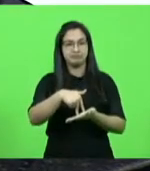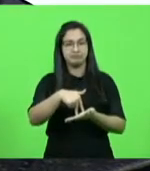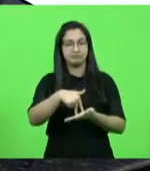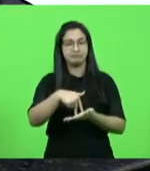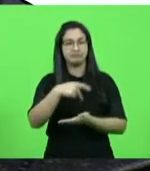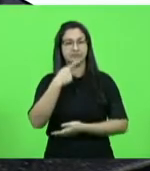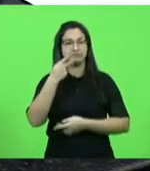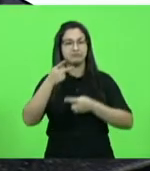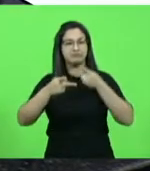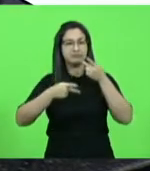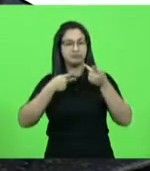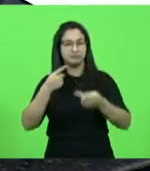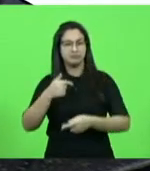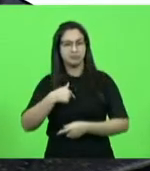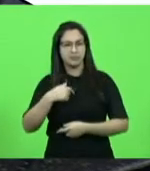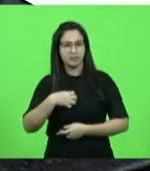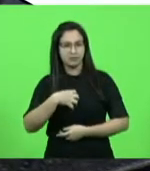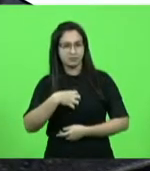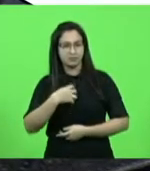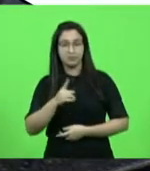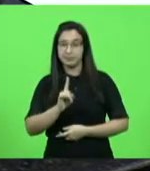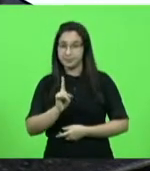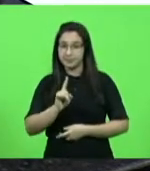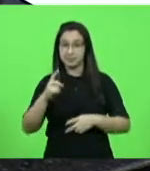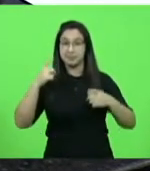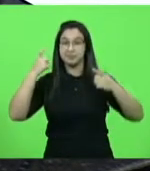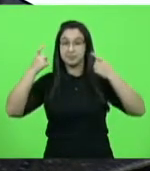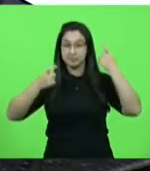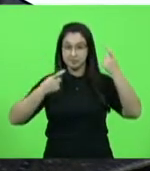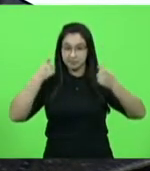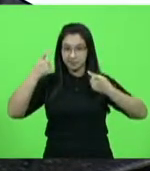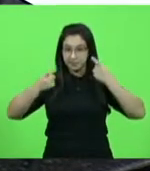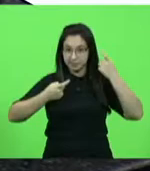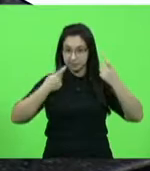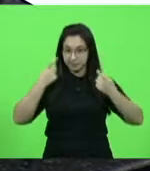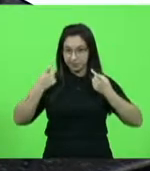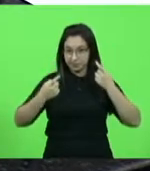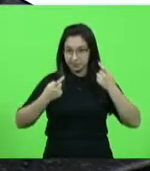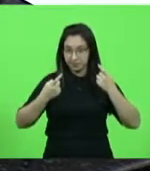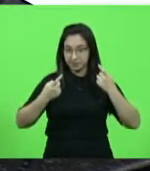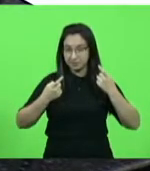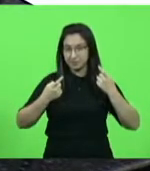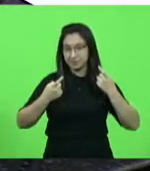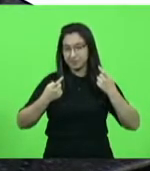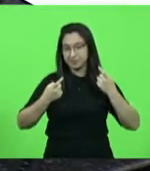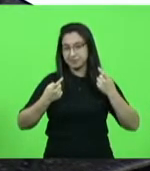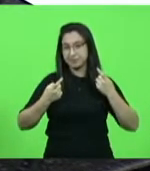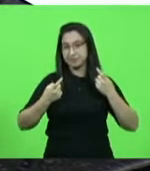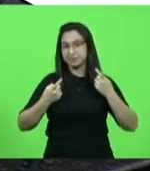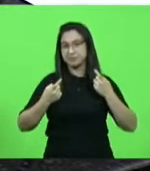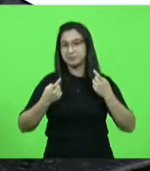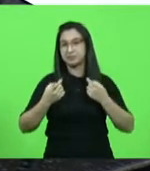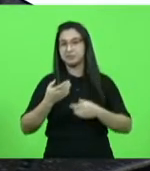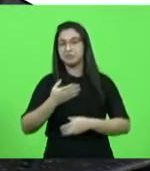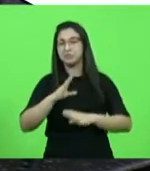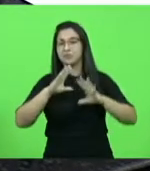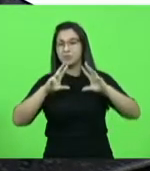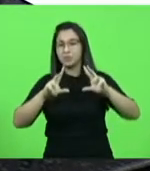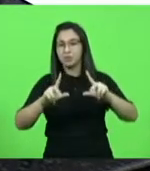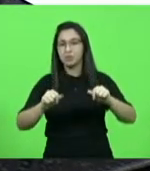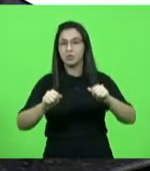minha, não indignação, da minha preocupação, deputado Sargento Lima, como a sua, como todos